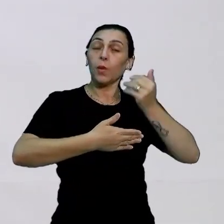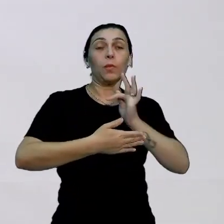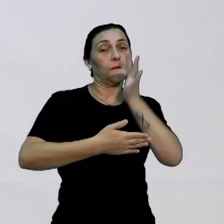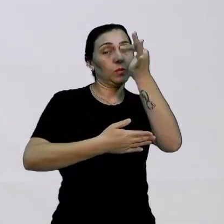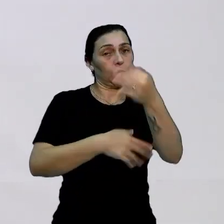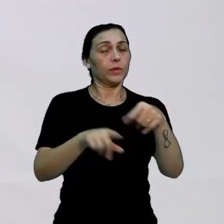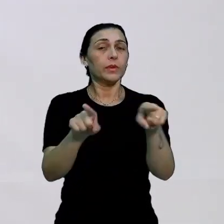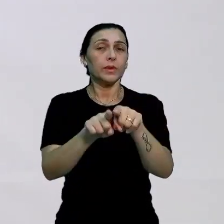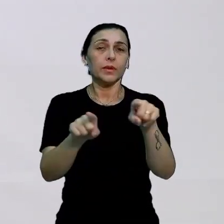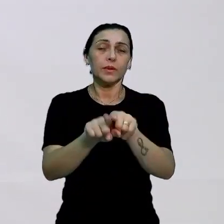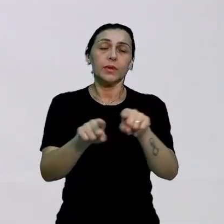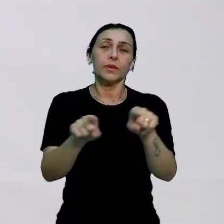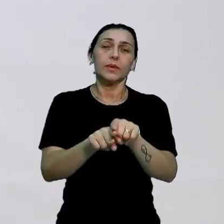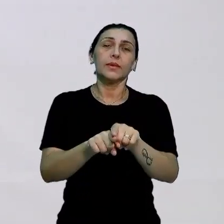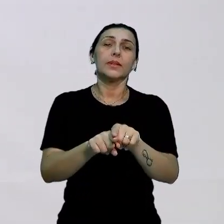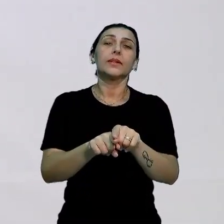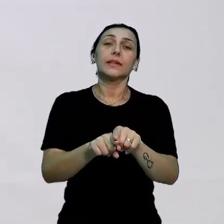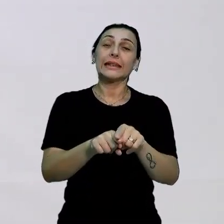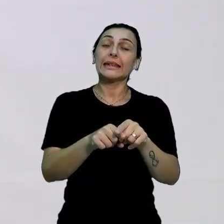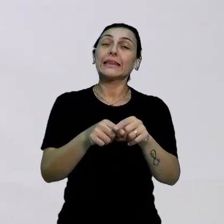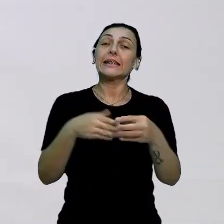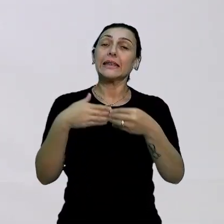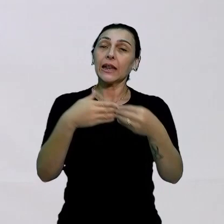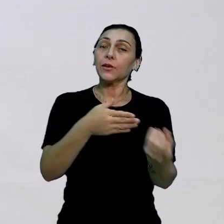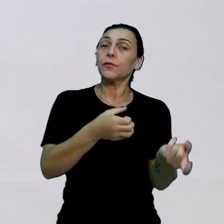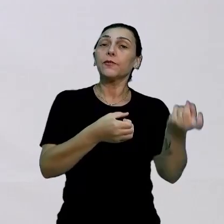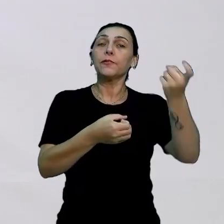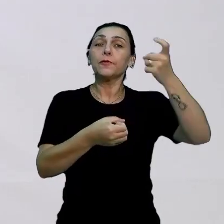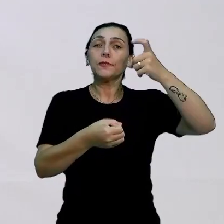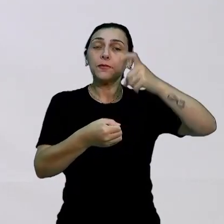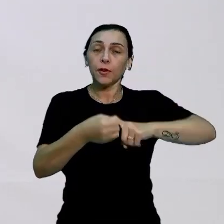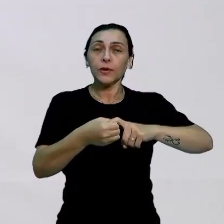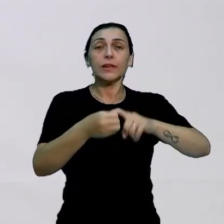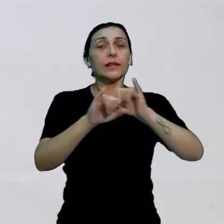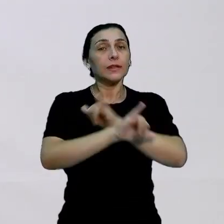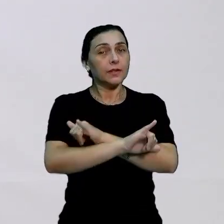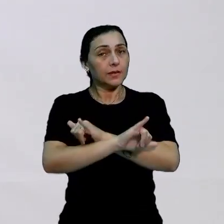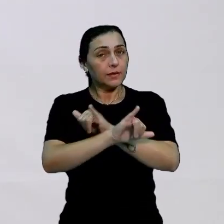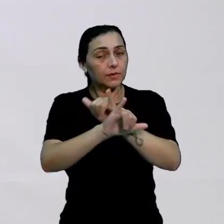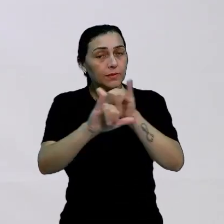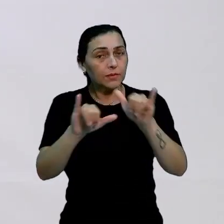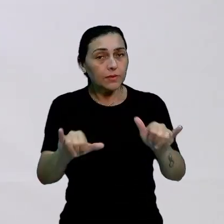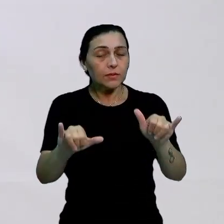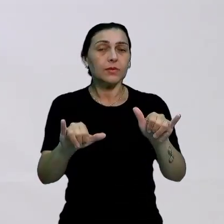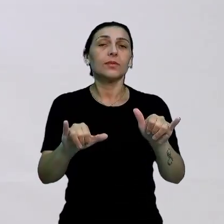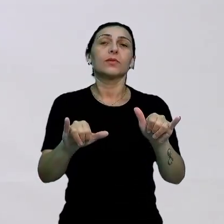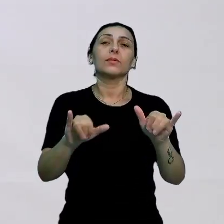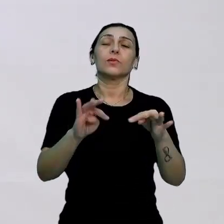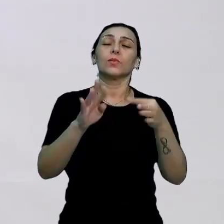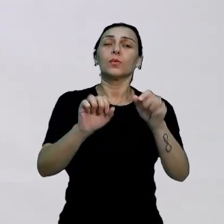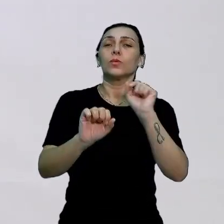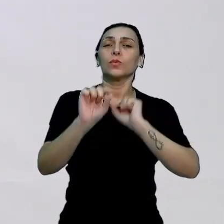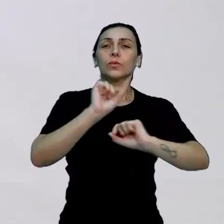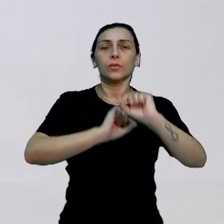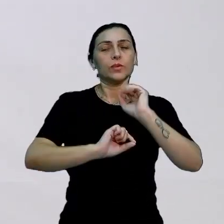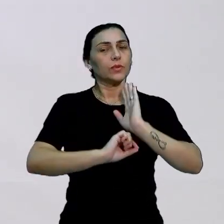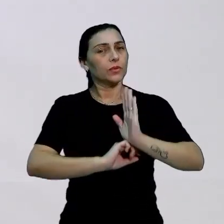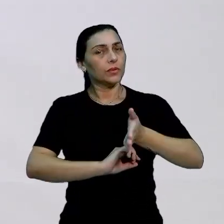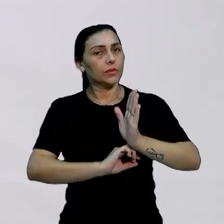futuros, eles trarão de volta essas informações, tudo o que